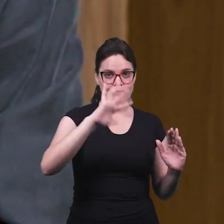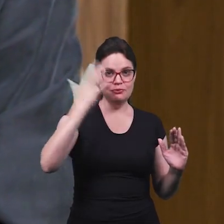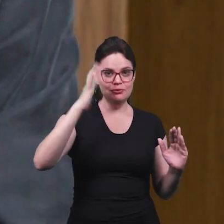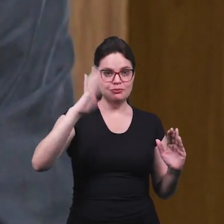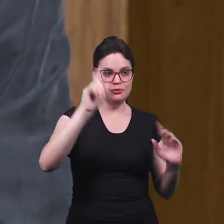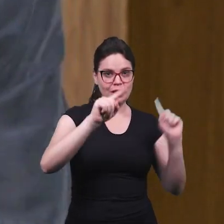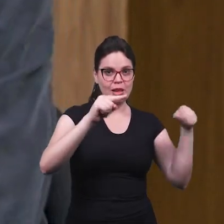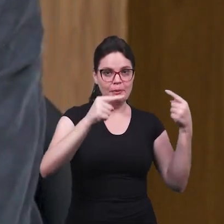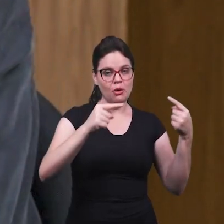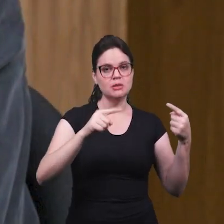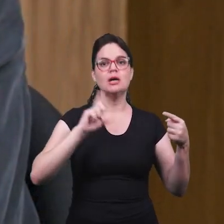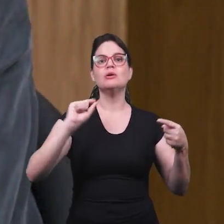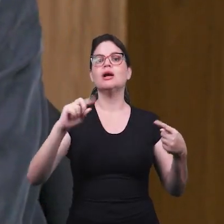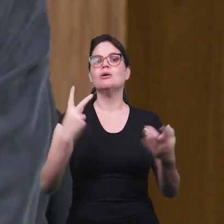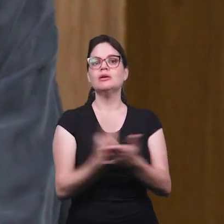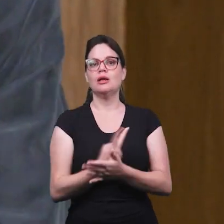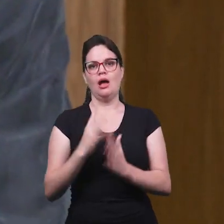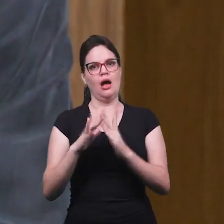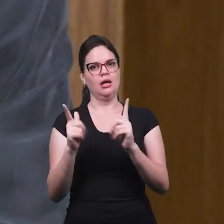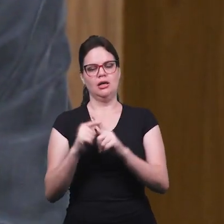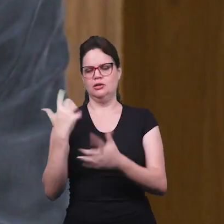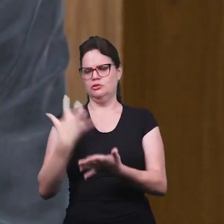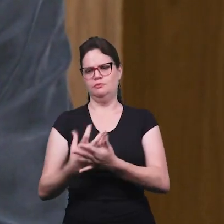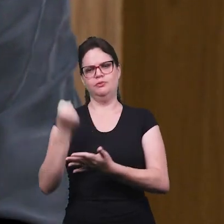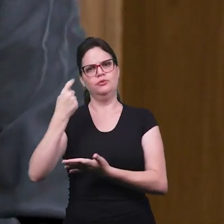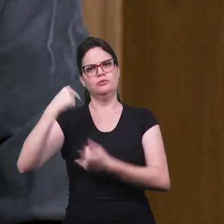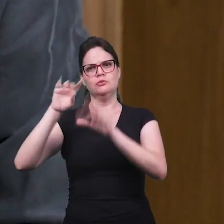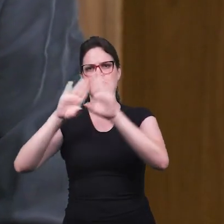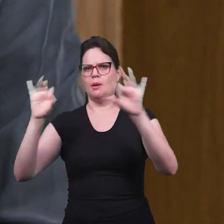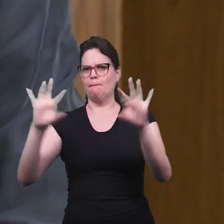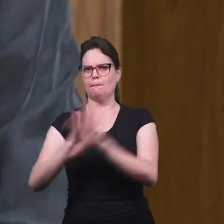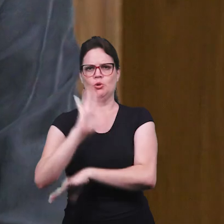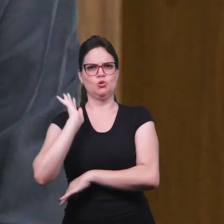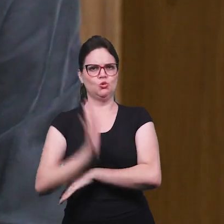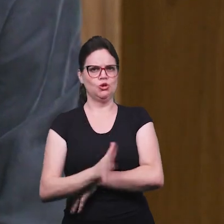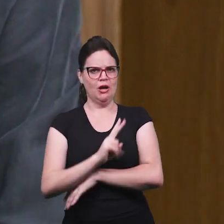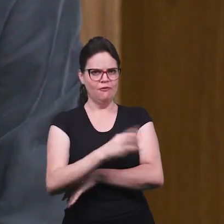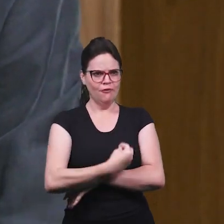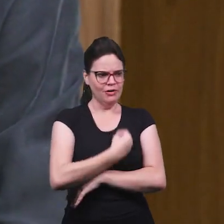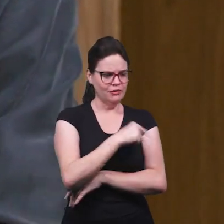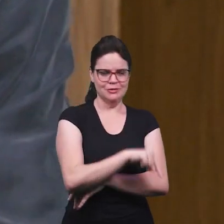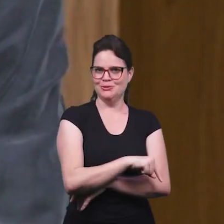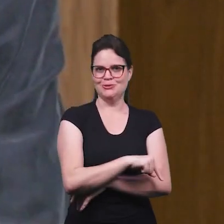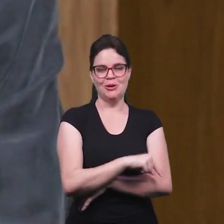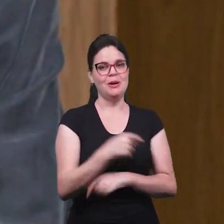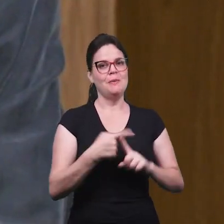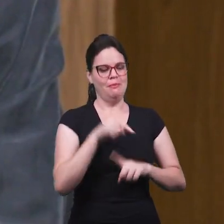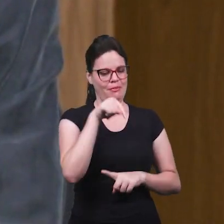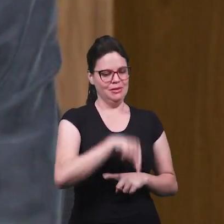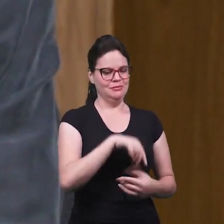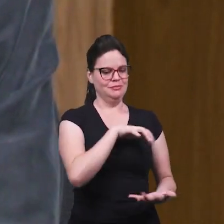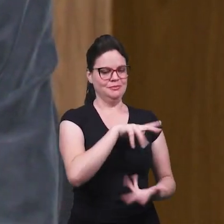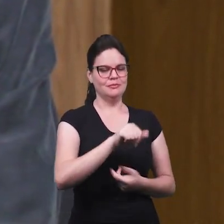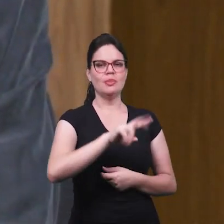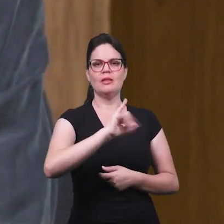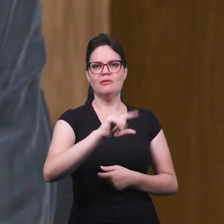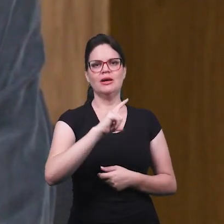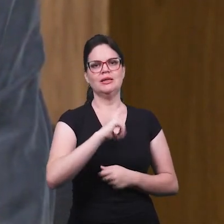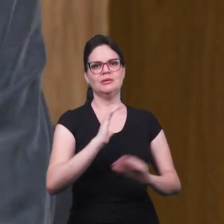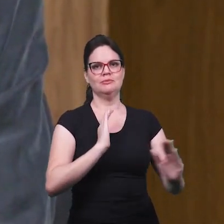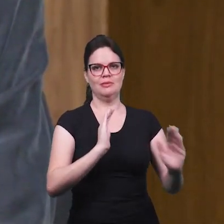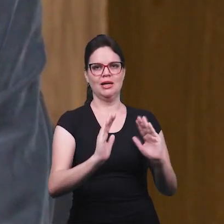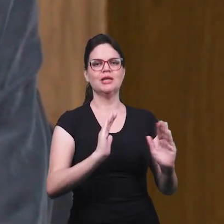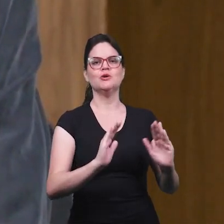de eu sentir, a igreja já vai subir para a eternidade. Mas aqui vai começar agora um juízo